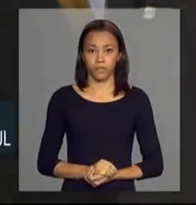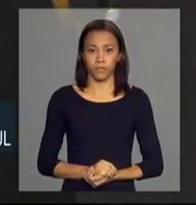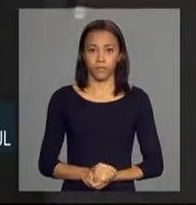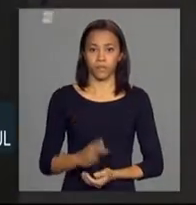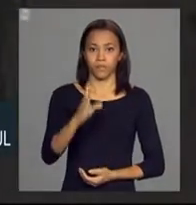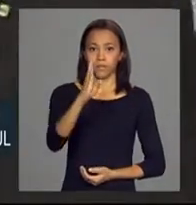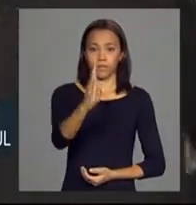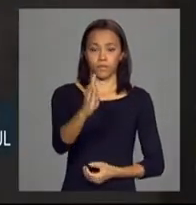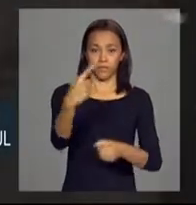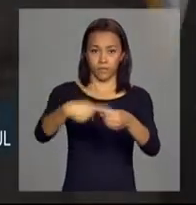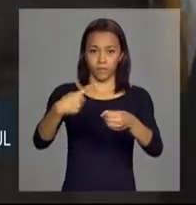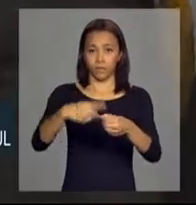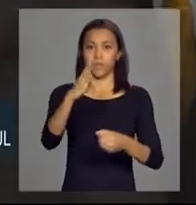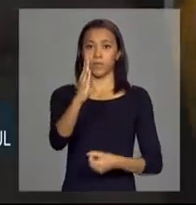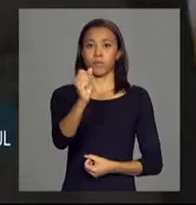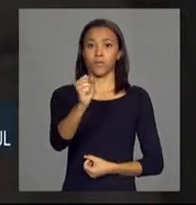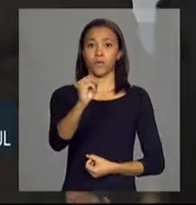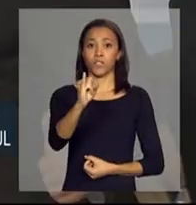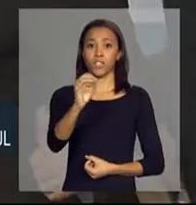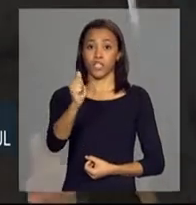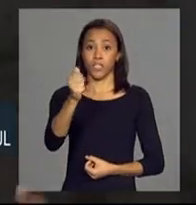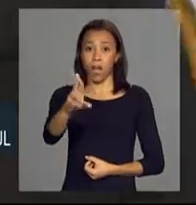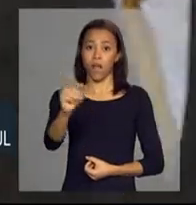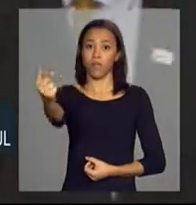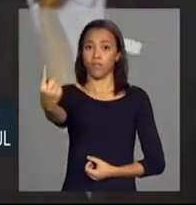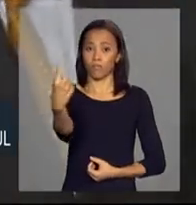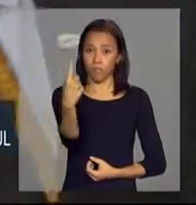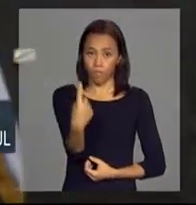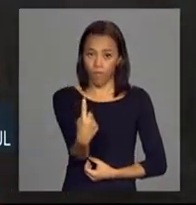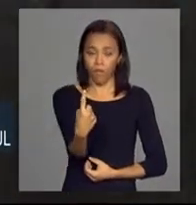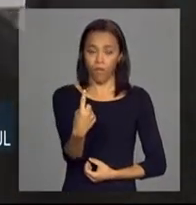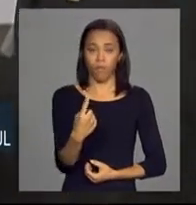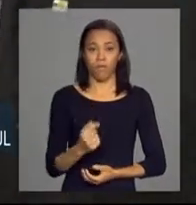Butiá, prefeito Paulo Roberto Félix Machado;